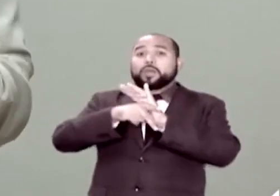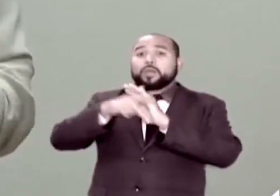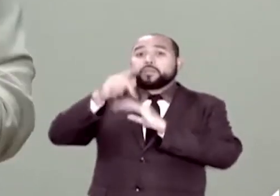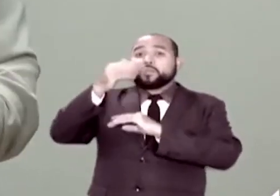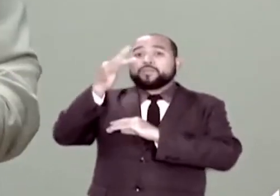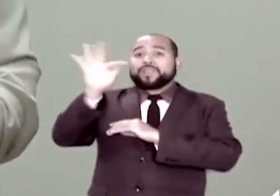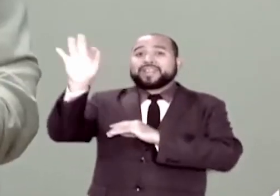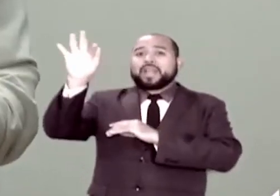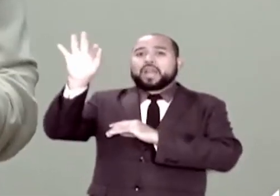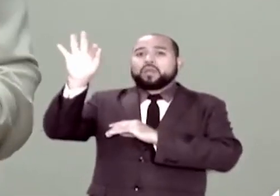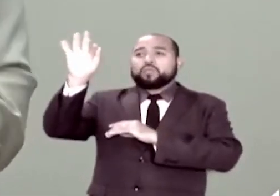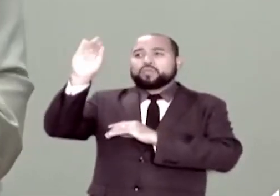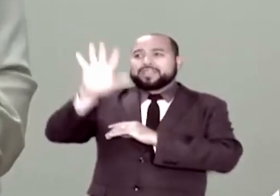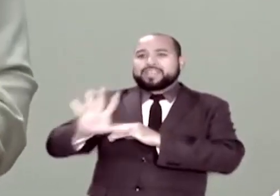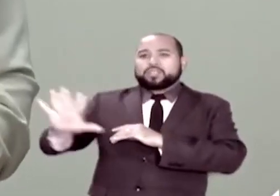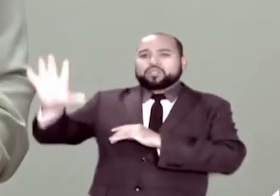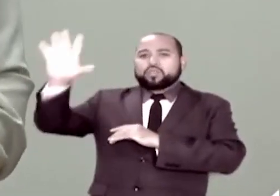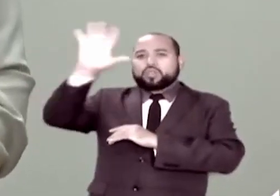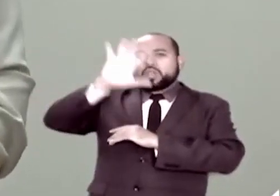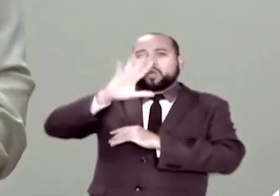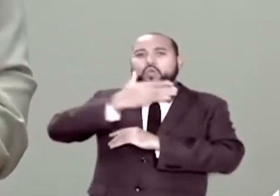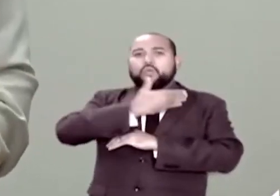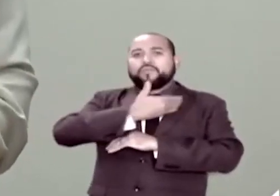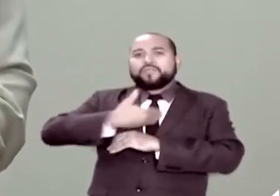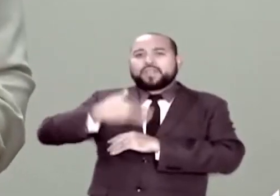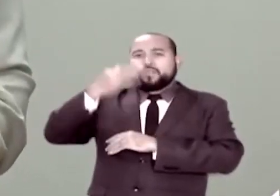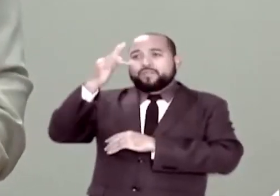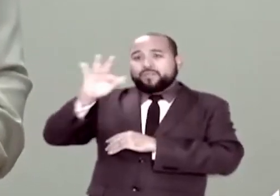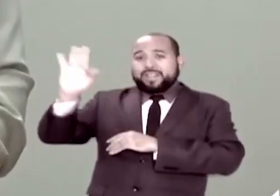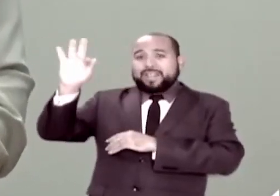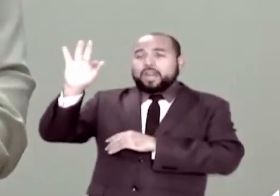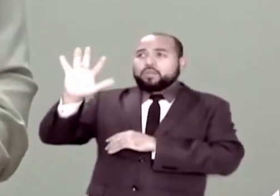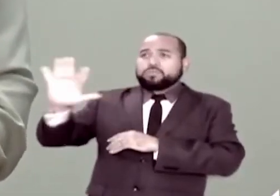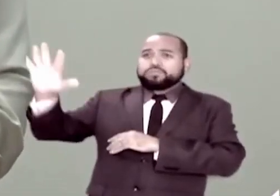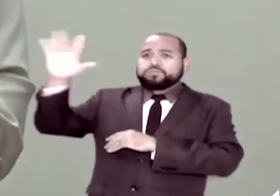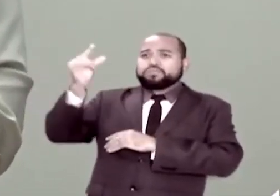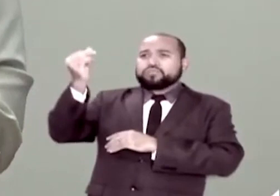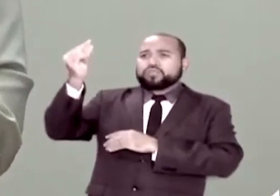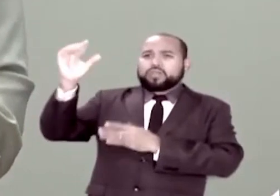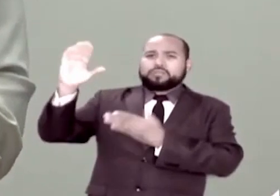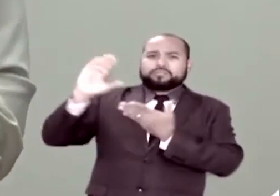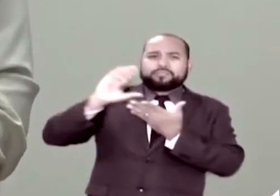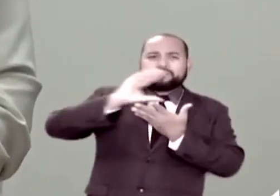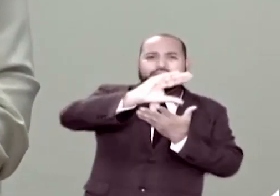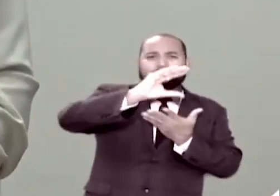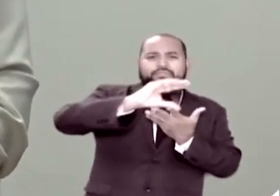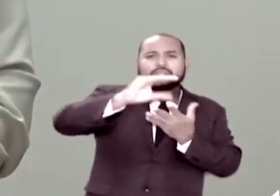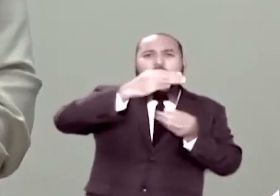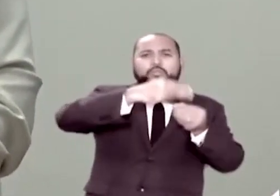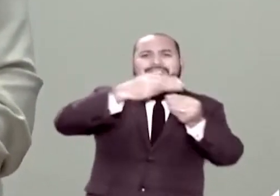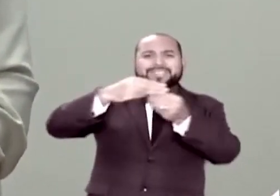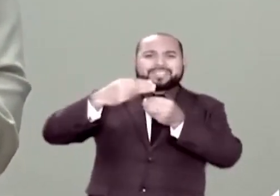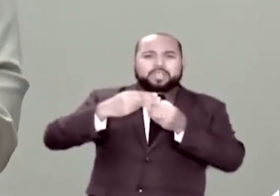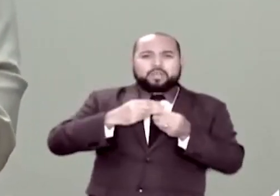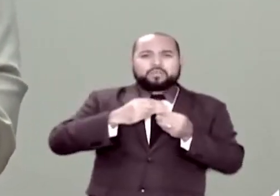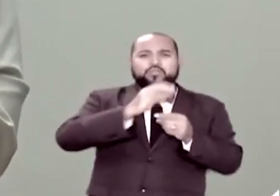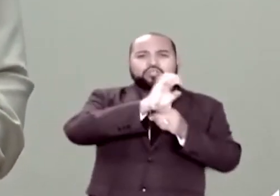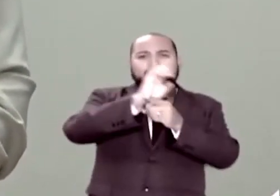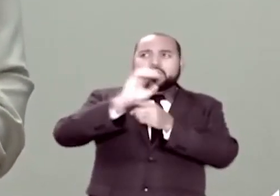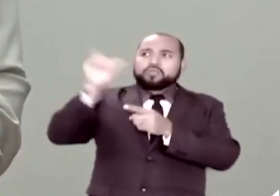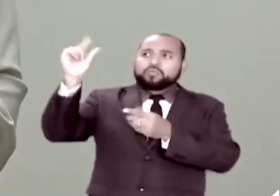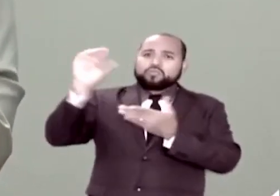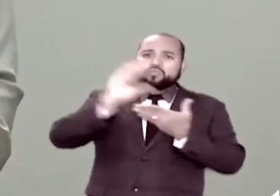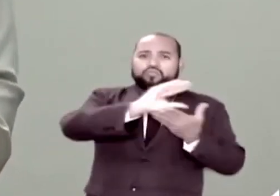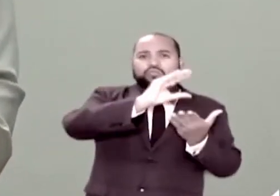ocorre por meio de um recurso que o governo federal distribui aos municípios aos Estados para que estejam fazendo o fomento o